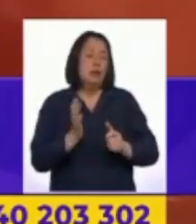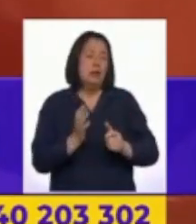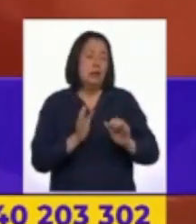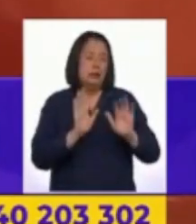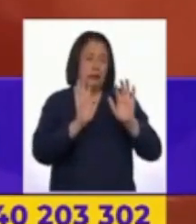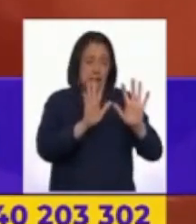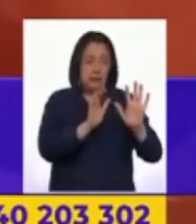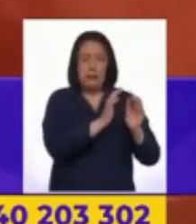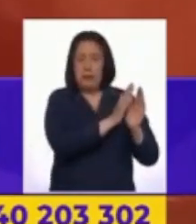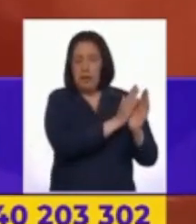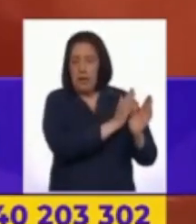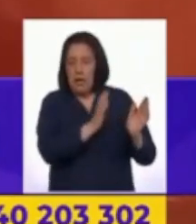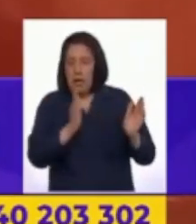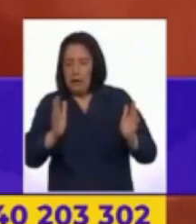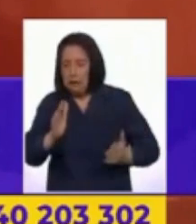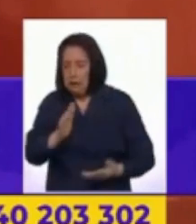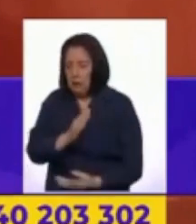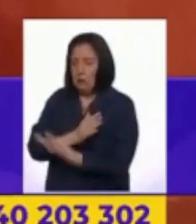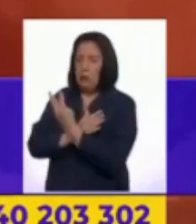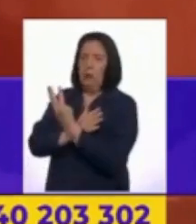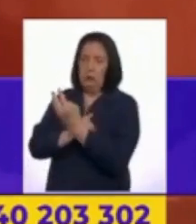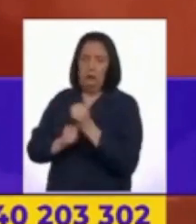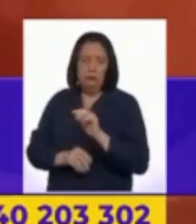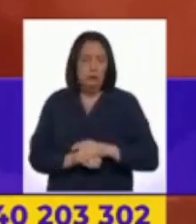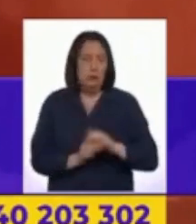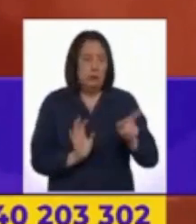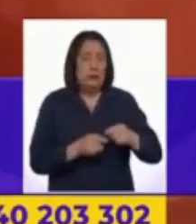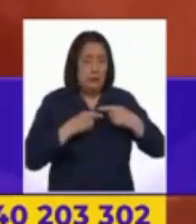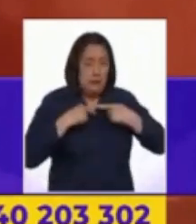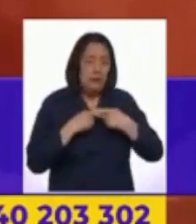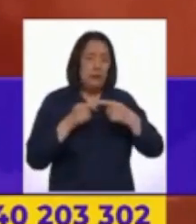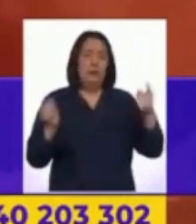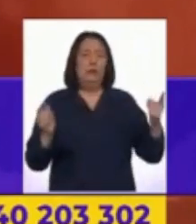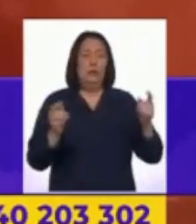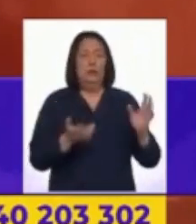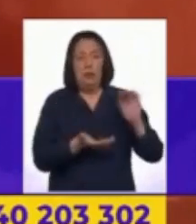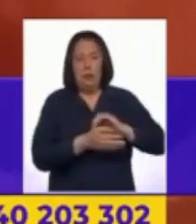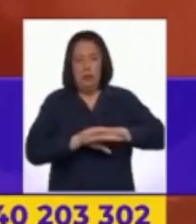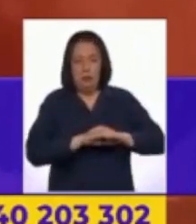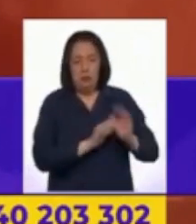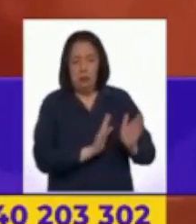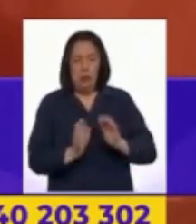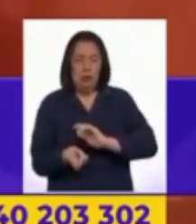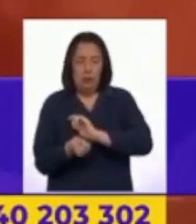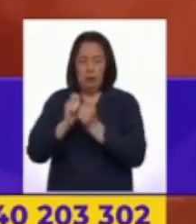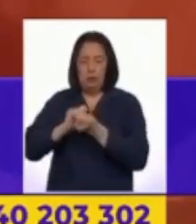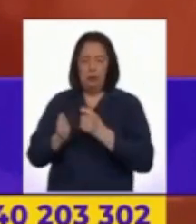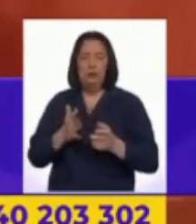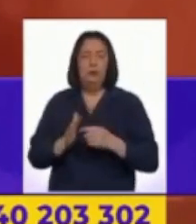das 4 horas ali é o seguinte se declara em reorganização